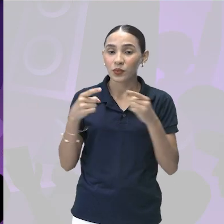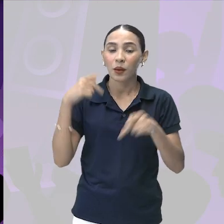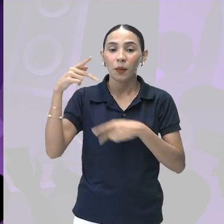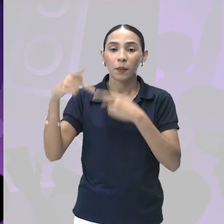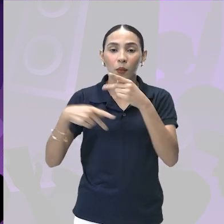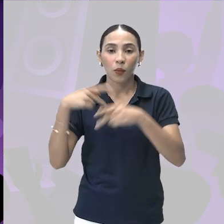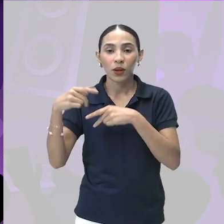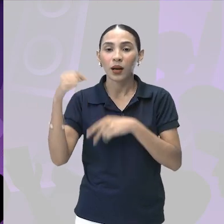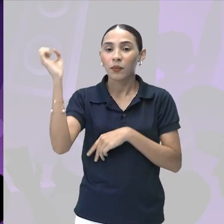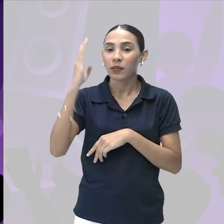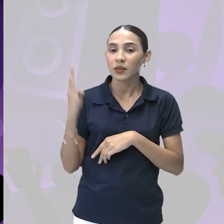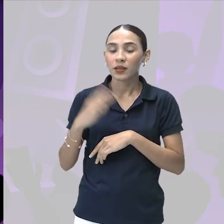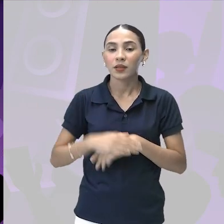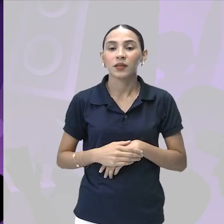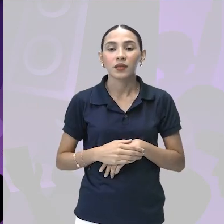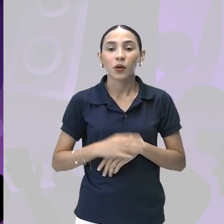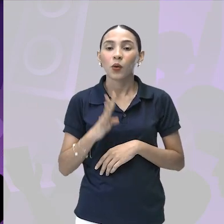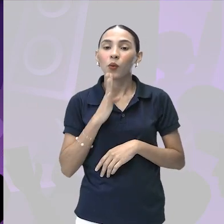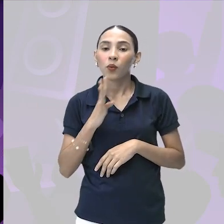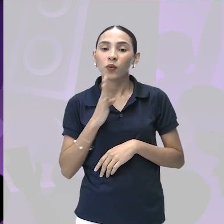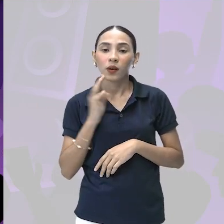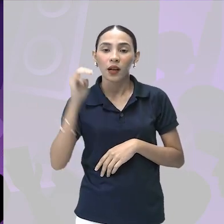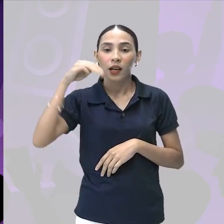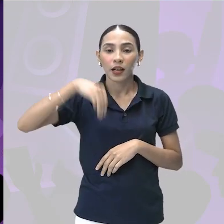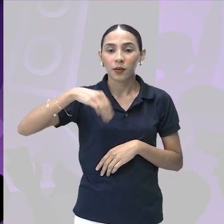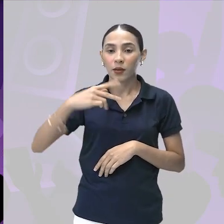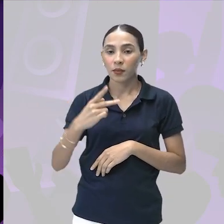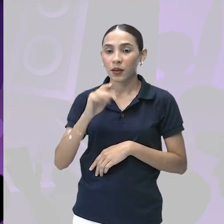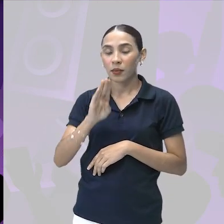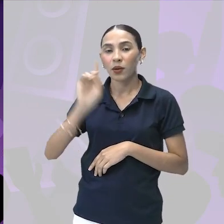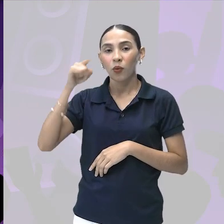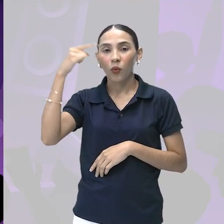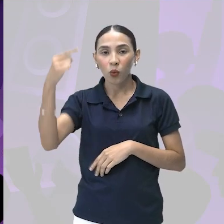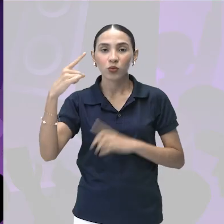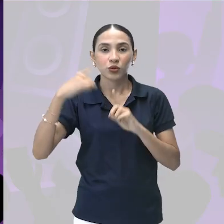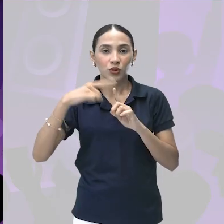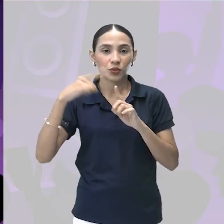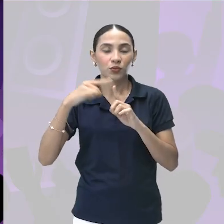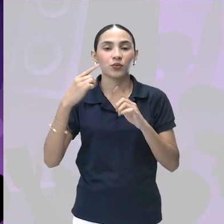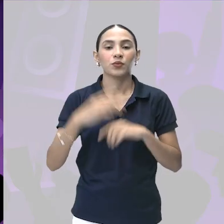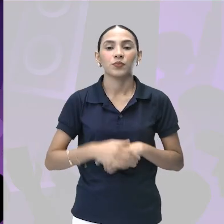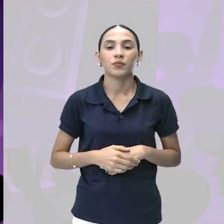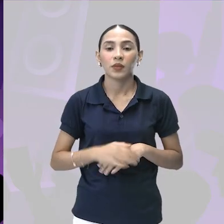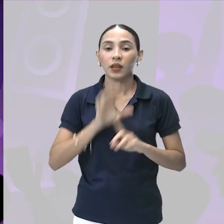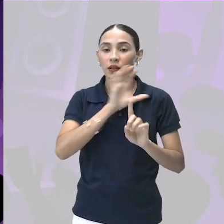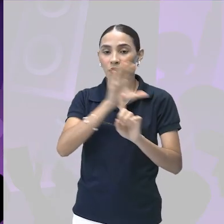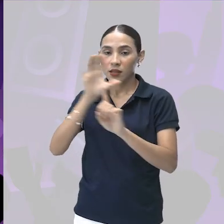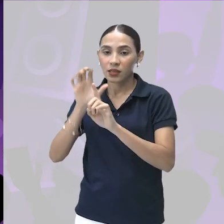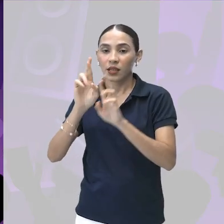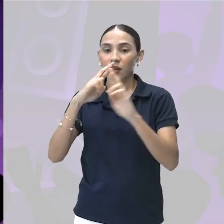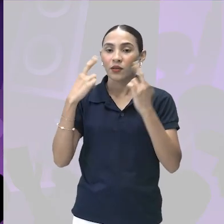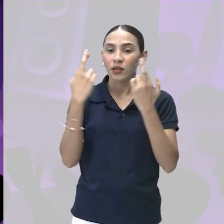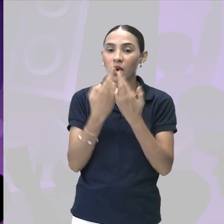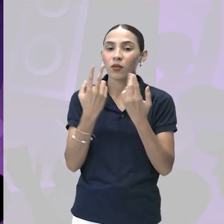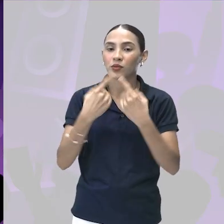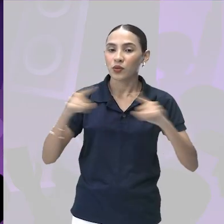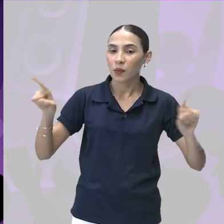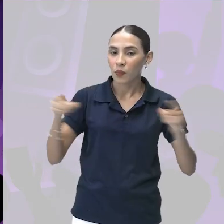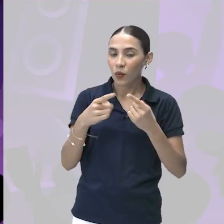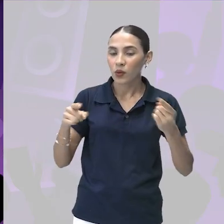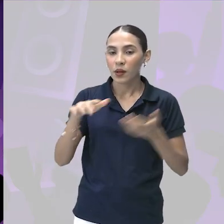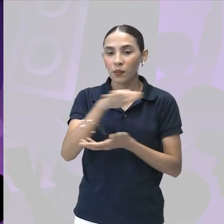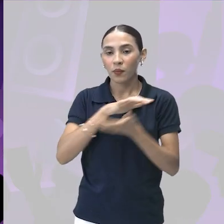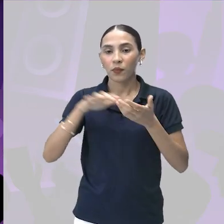brasileira, conhecida como MPB. Então, outro gênero musical, que ele reflete a reunião de ritmos